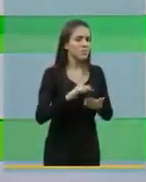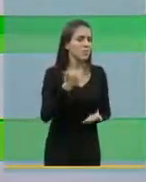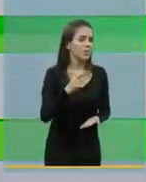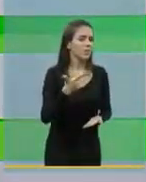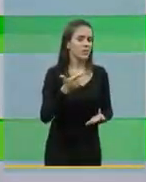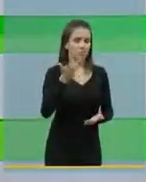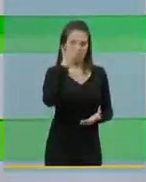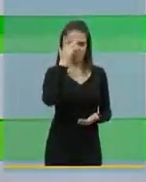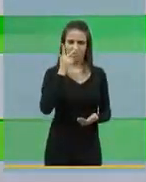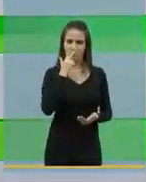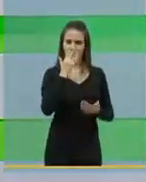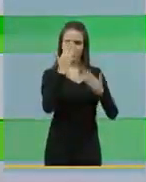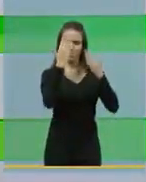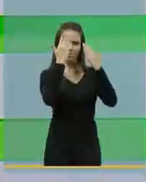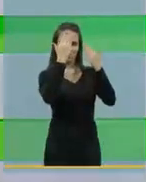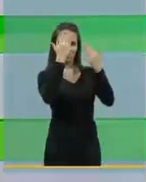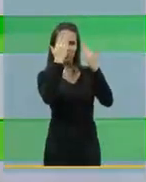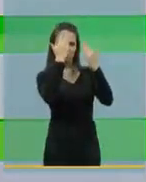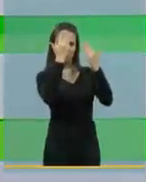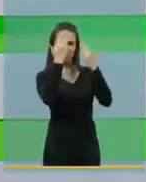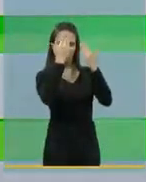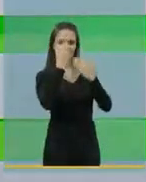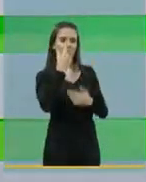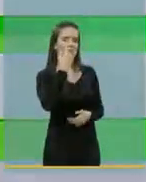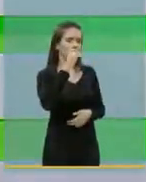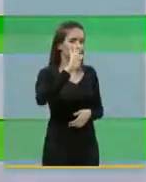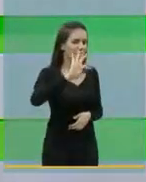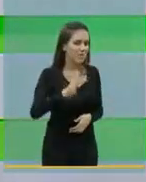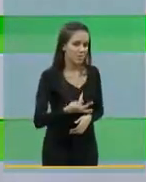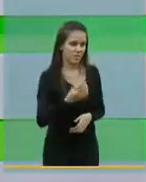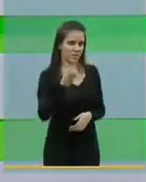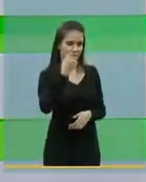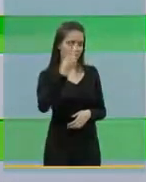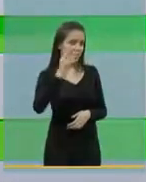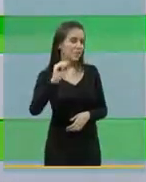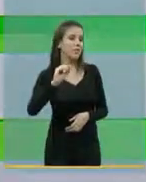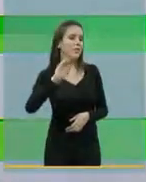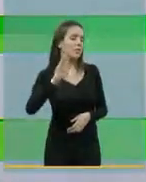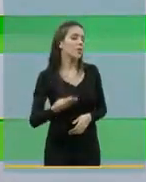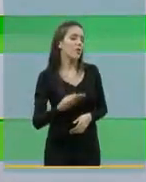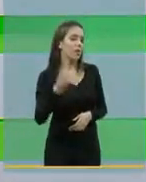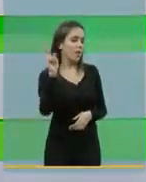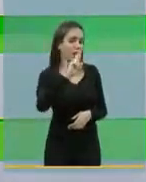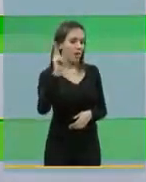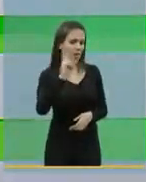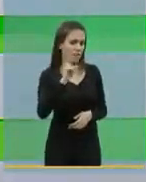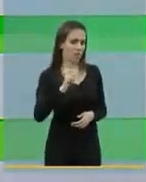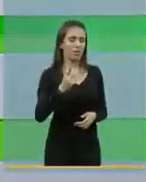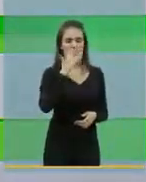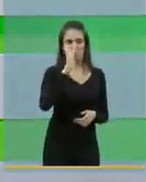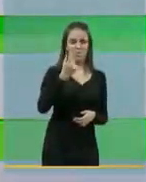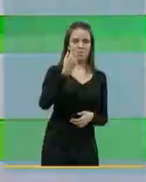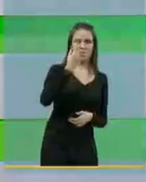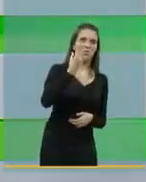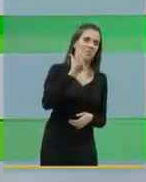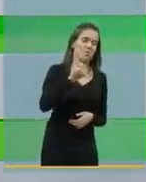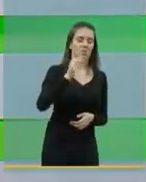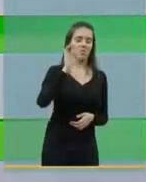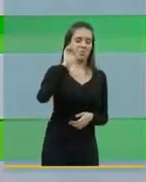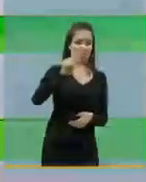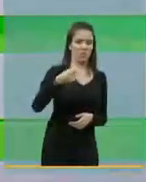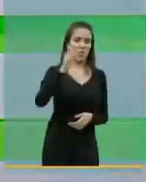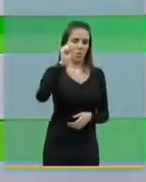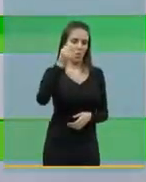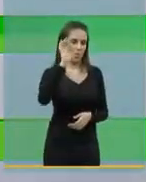suspeitas 1 trilhão 114 bilhões de reais equivalentes a 16,8 por cento do